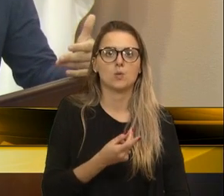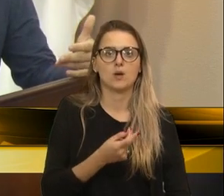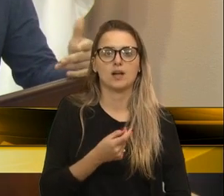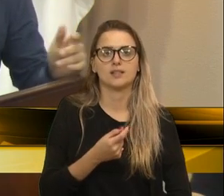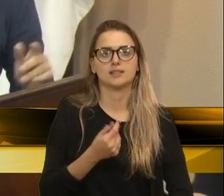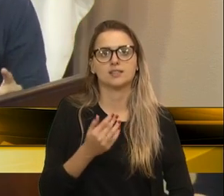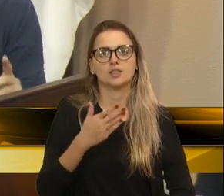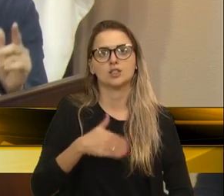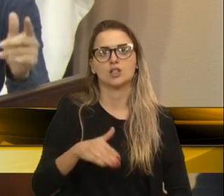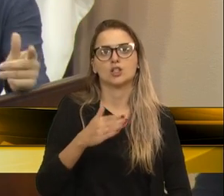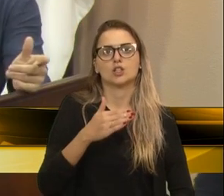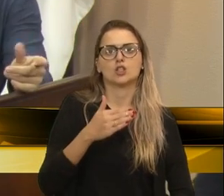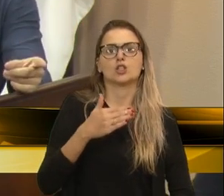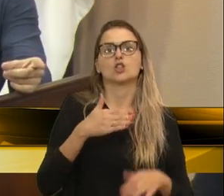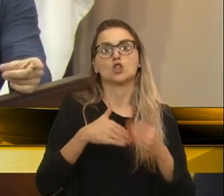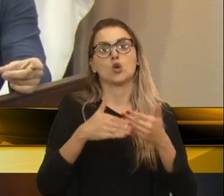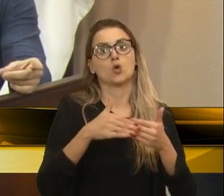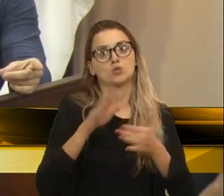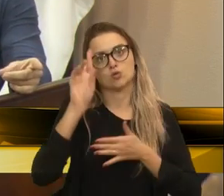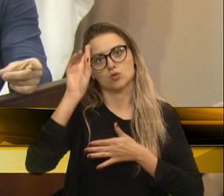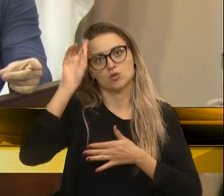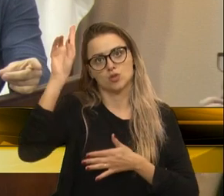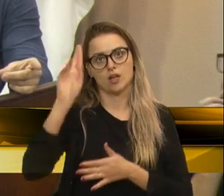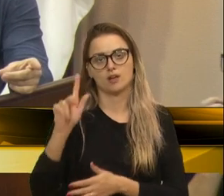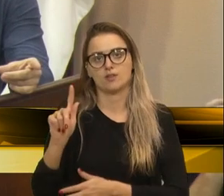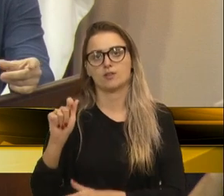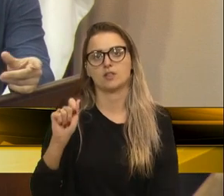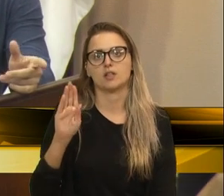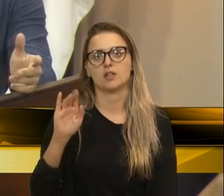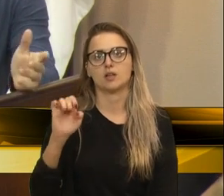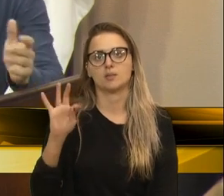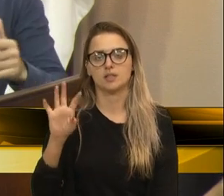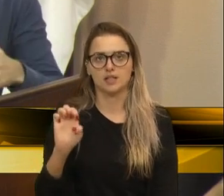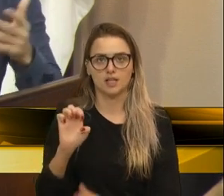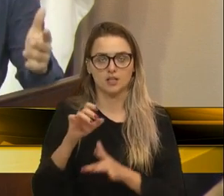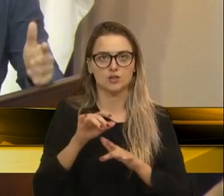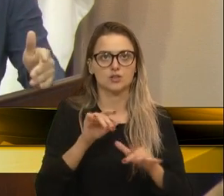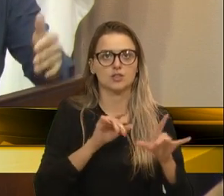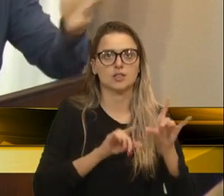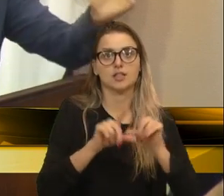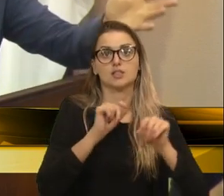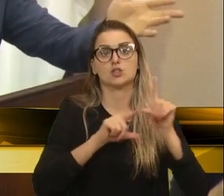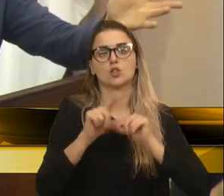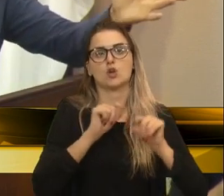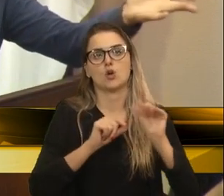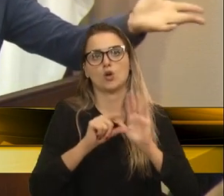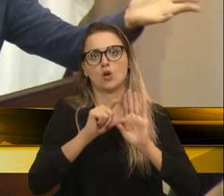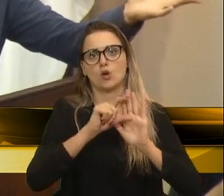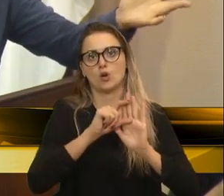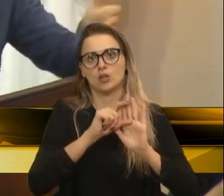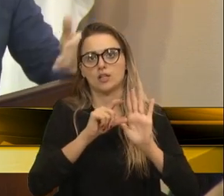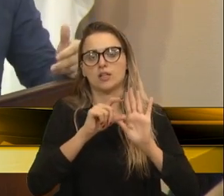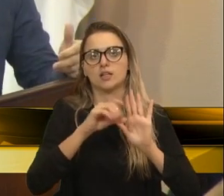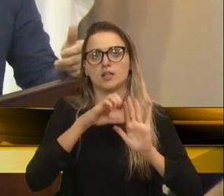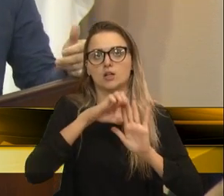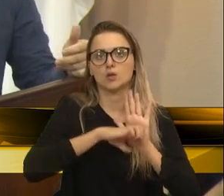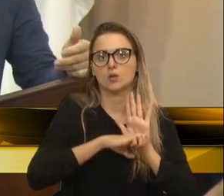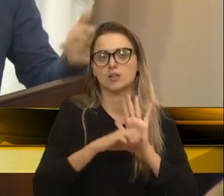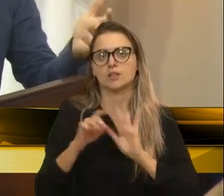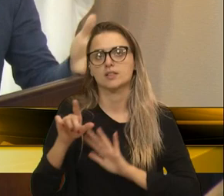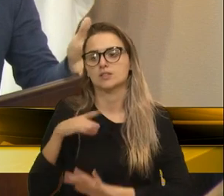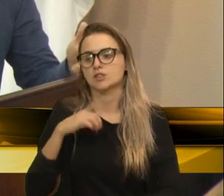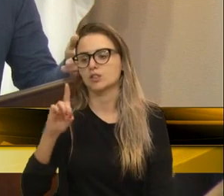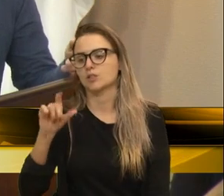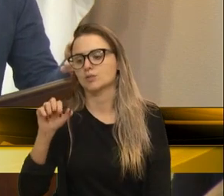os chefes de gabinete, mas são eles que decidem as emendas parlamentares. Os deputados iam e vinham, tinha o Daniel da TV, que nós não conseguimos falar do seu partido,